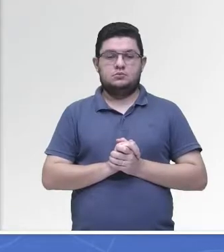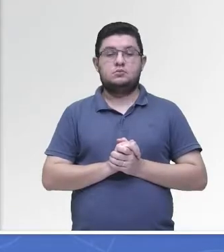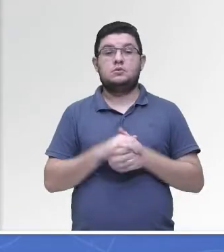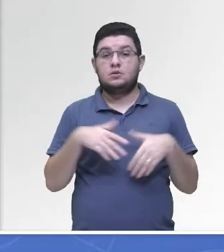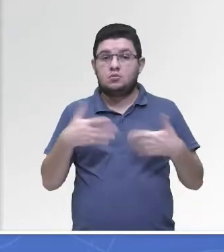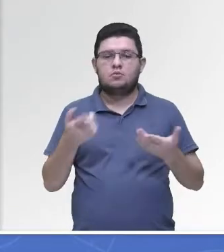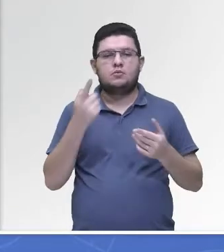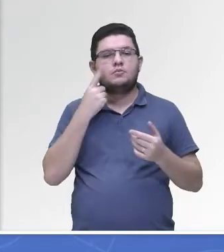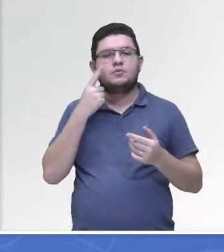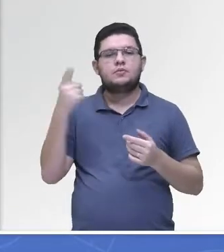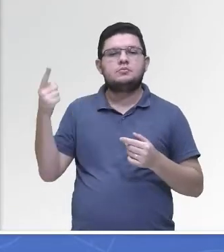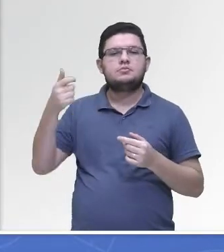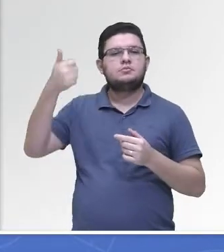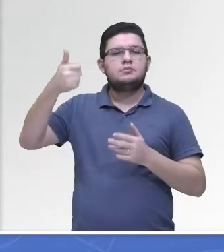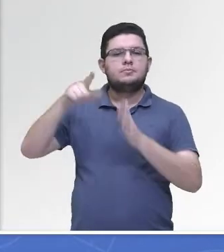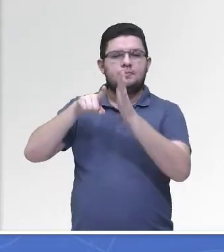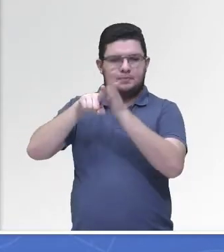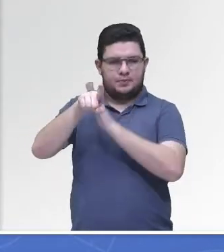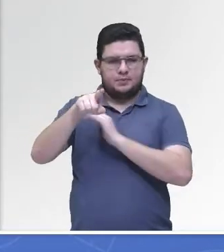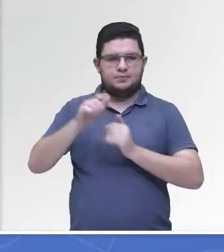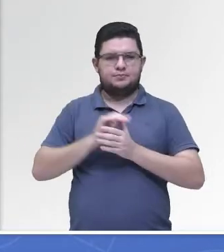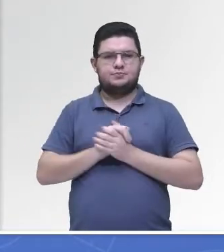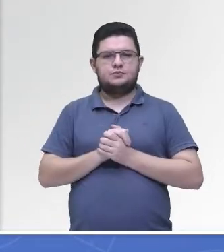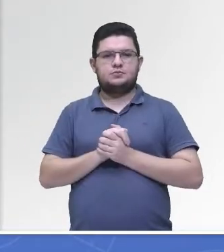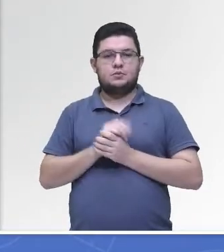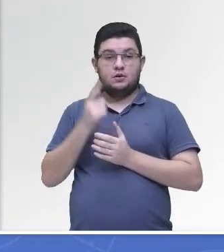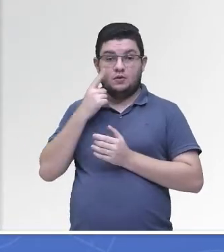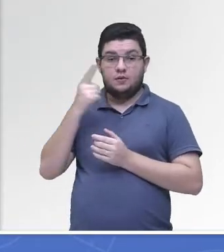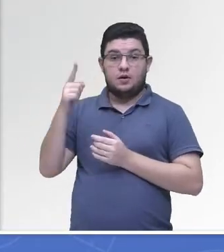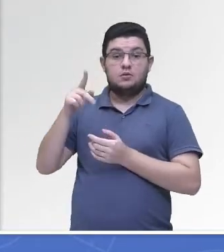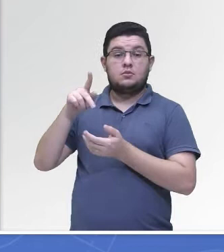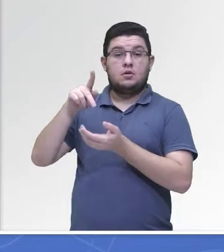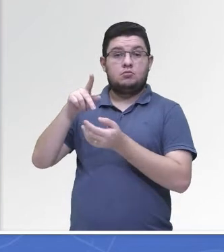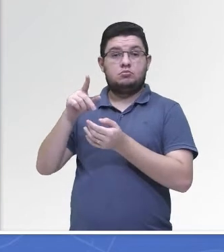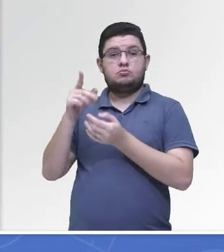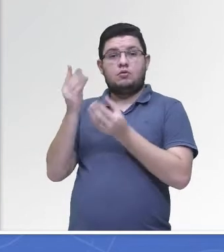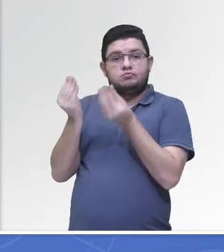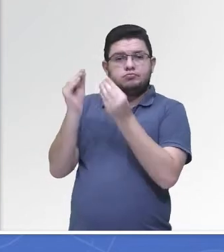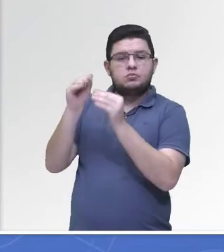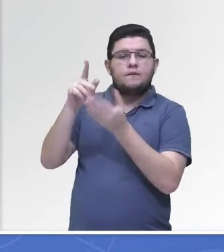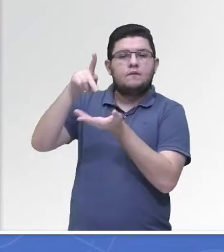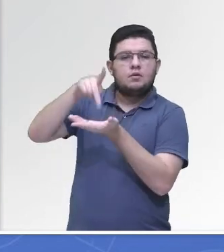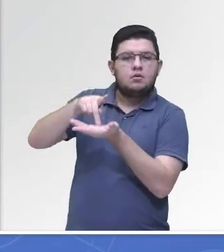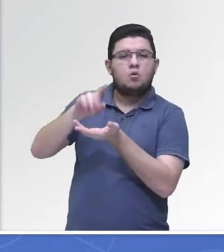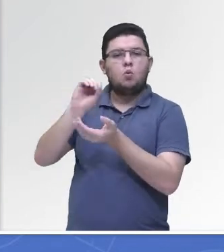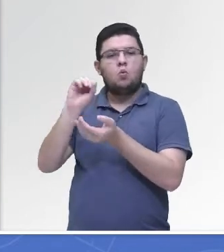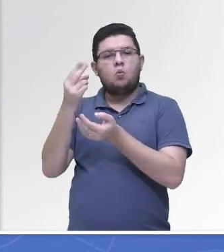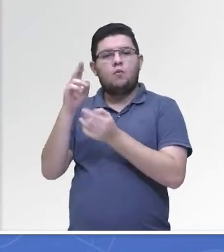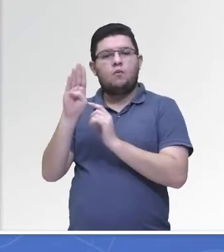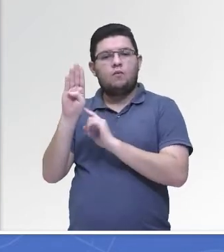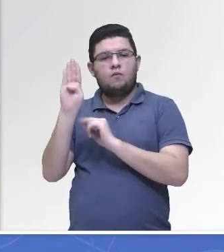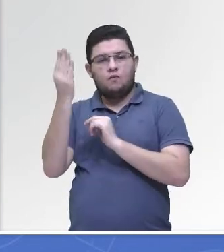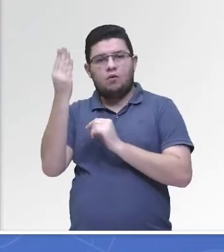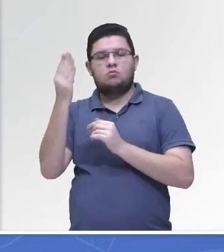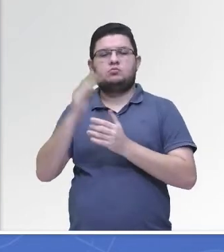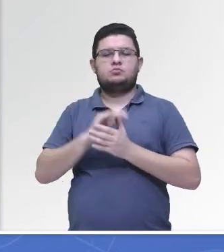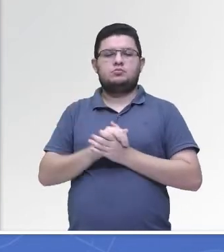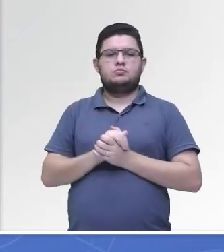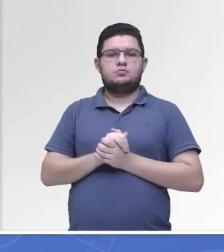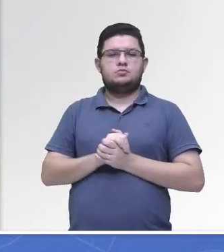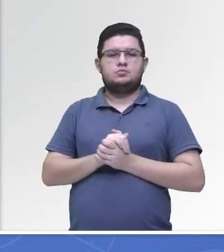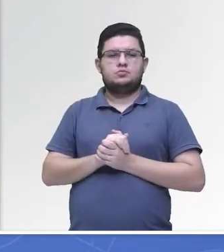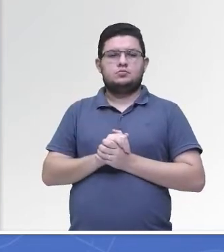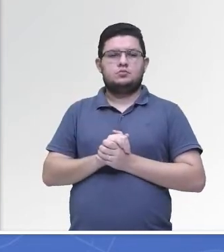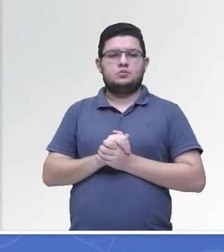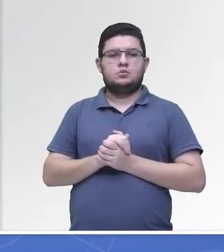Primeira questão. Classifique em verdadeiro ou falso as sentenças relacionadas aos carbonos numerados